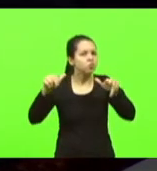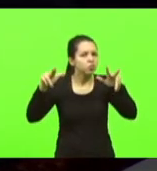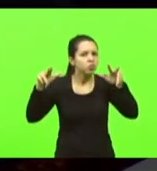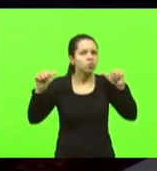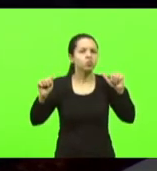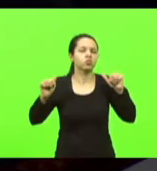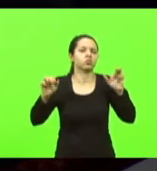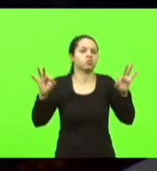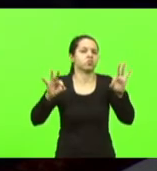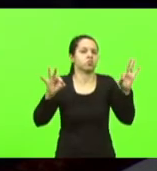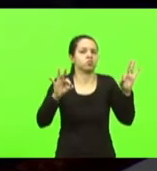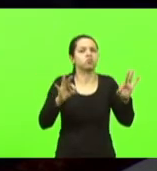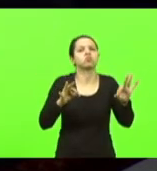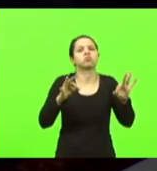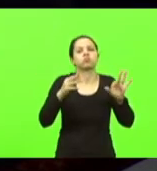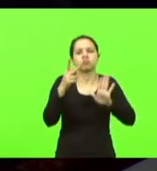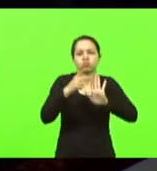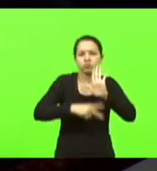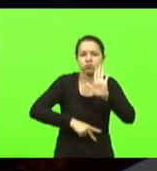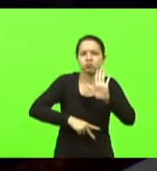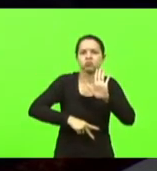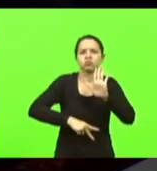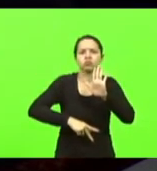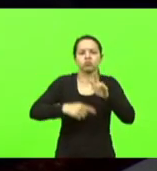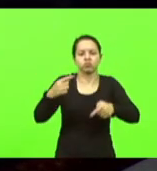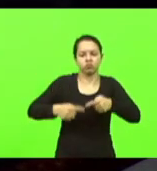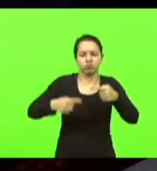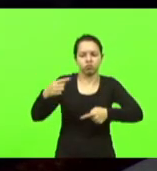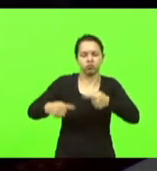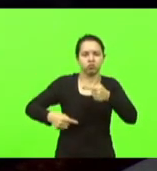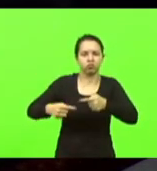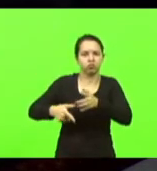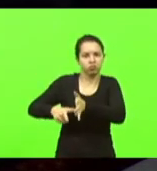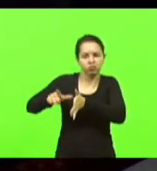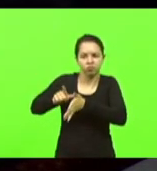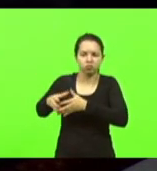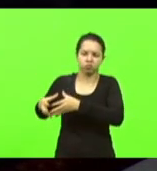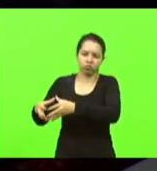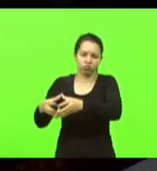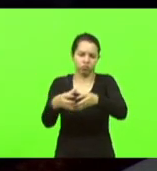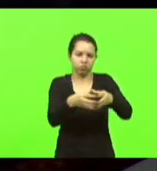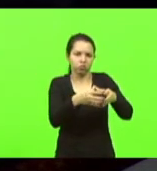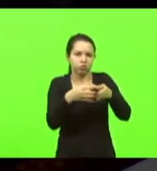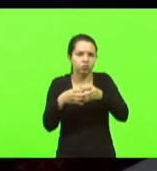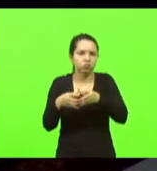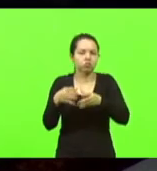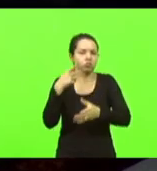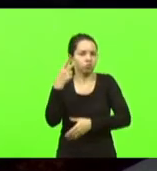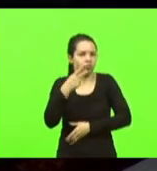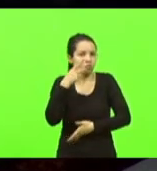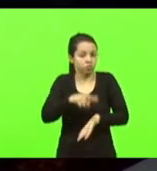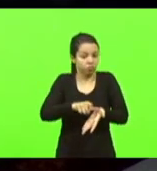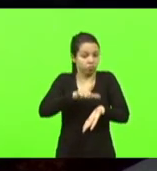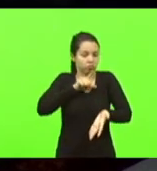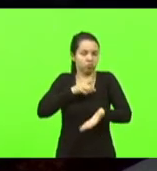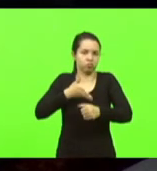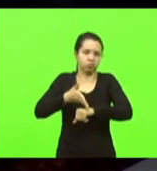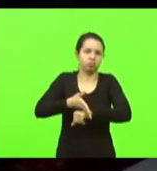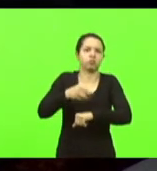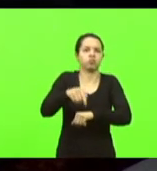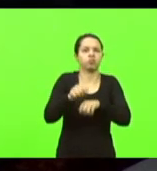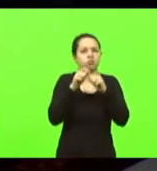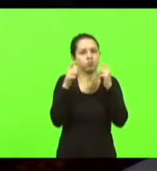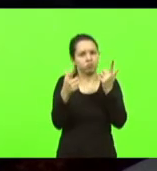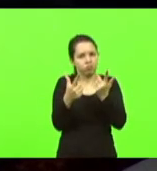que foi discutido antes com blocos de parlamentares antes de entrar na casa como